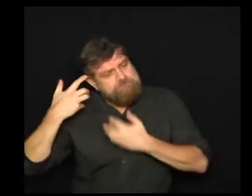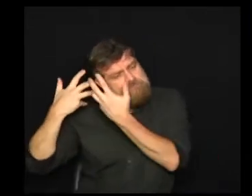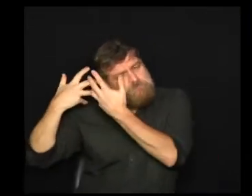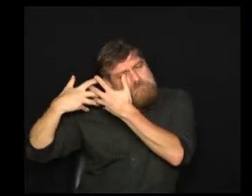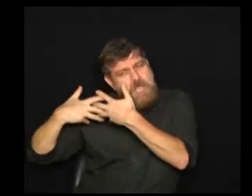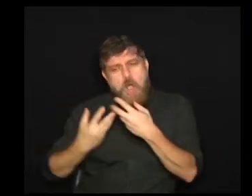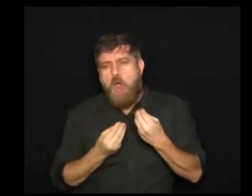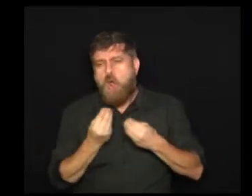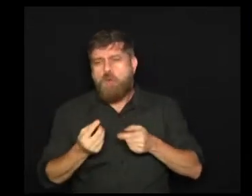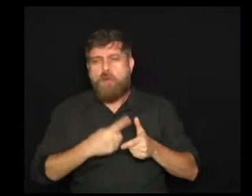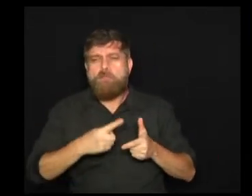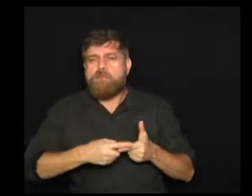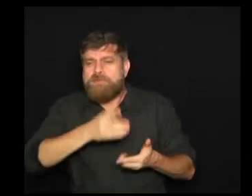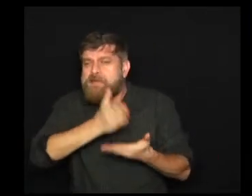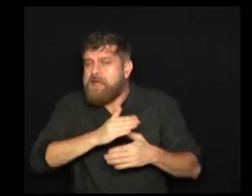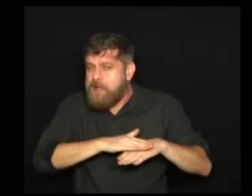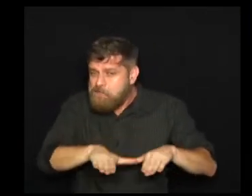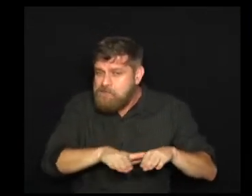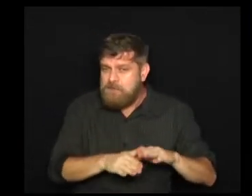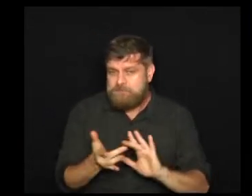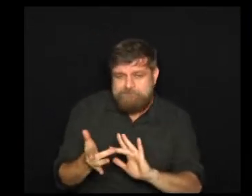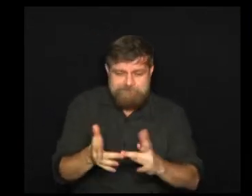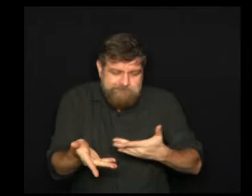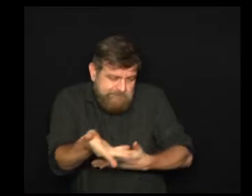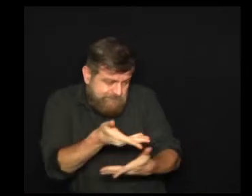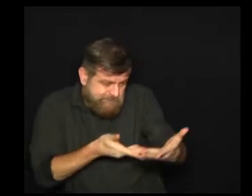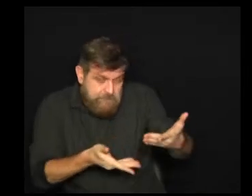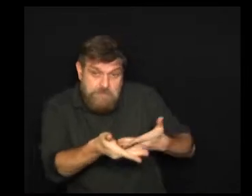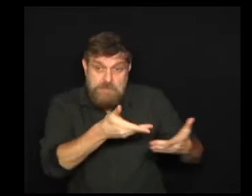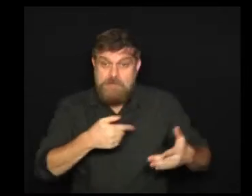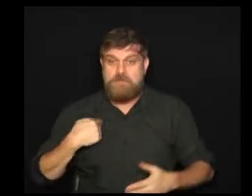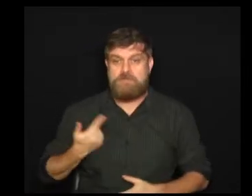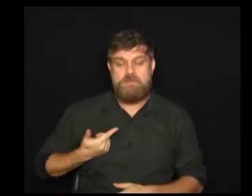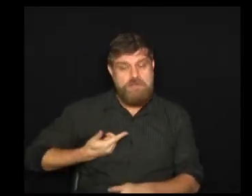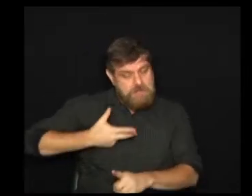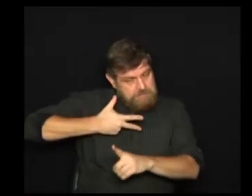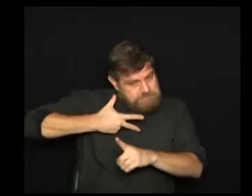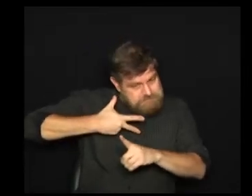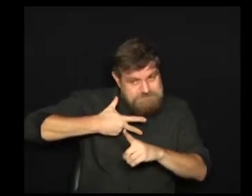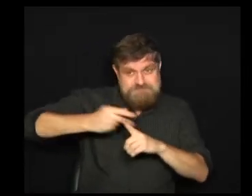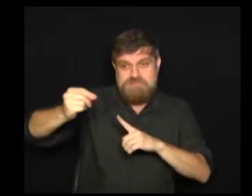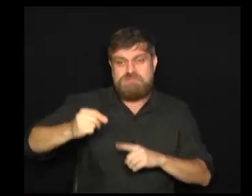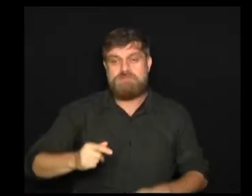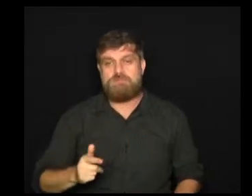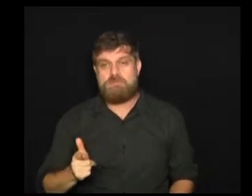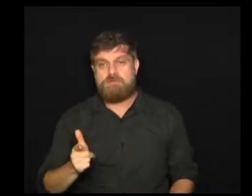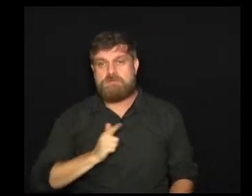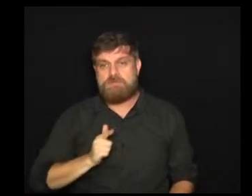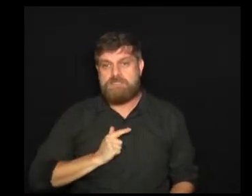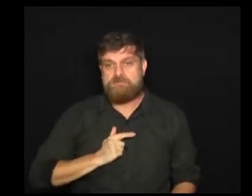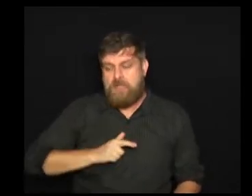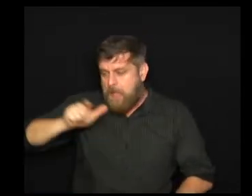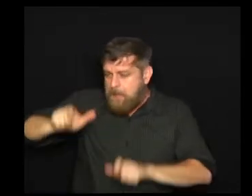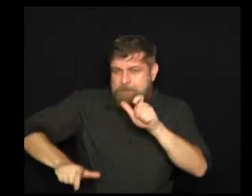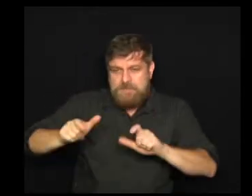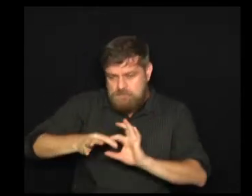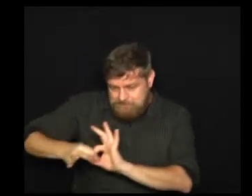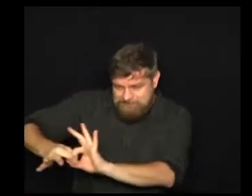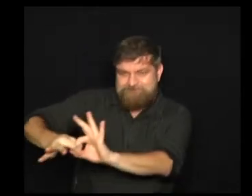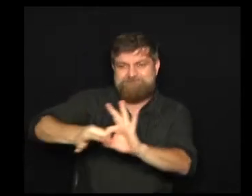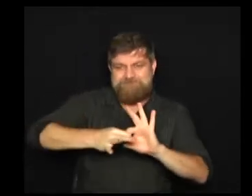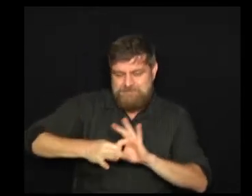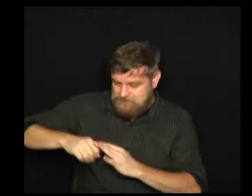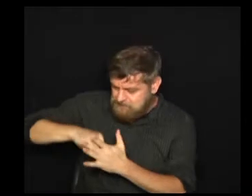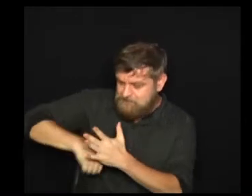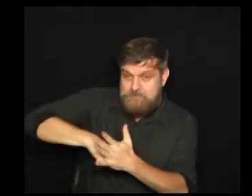em soluções, articulava também. Então é uma conquista que foi feita a várias mãos, né? E